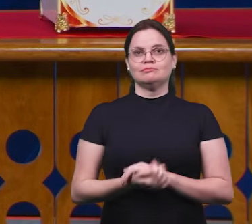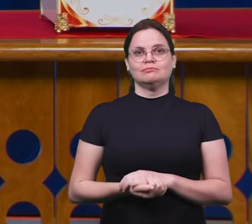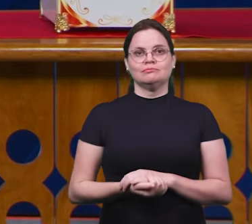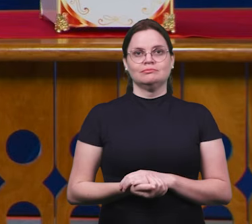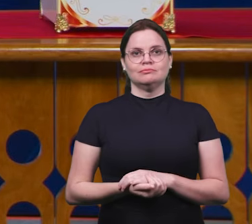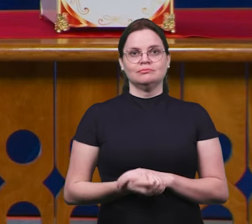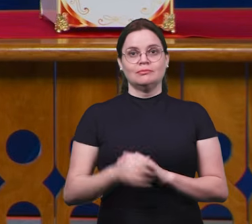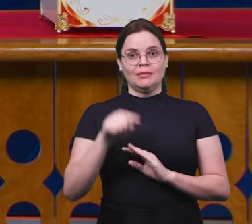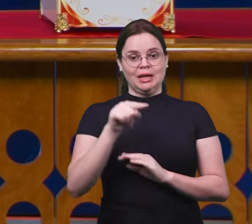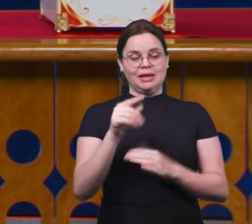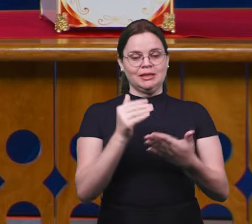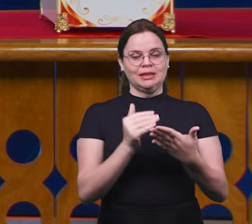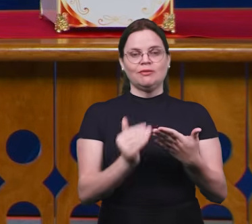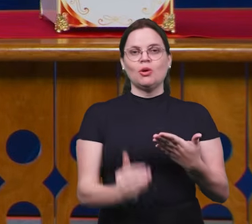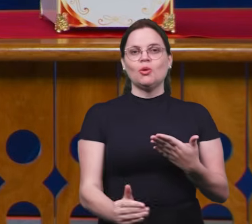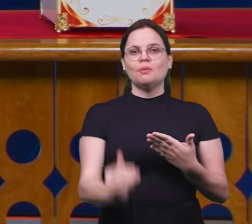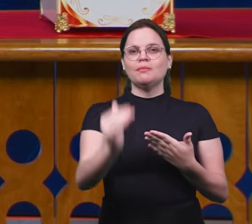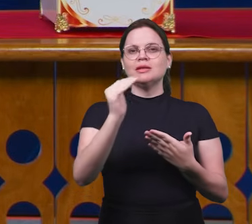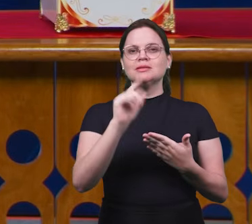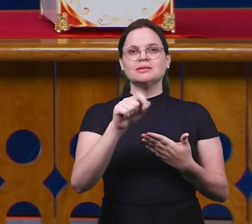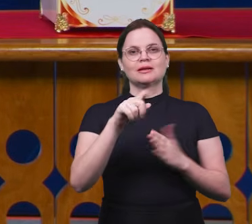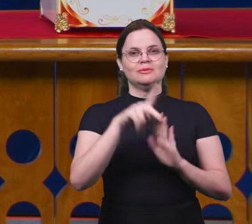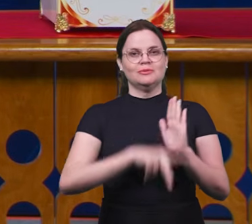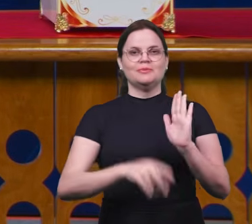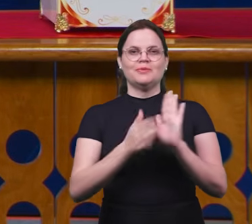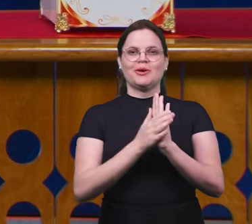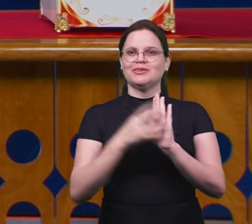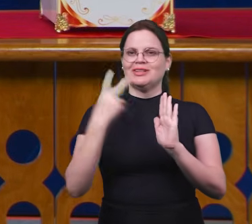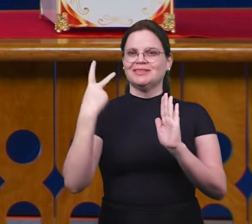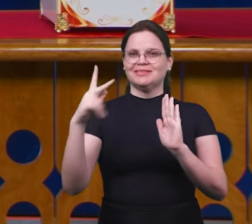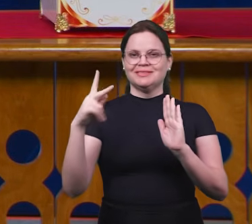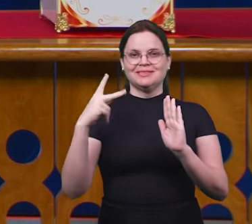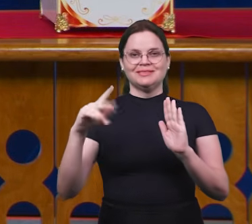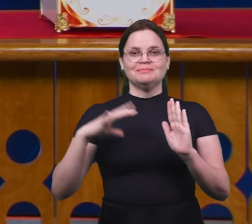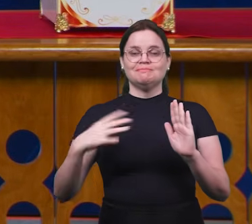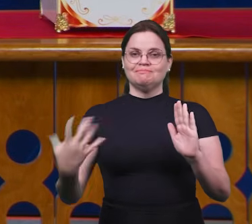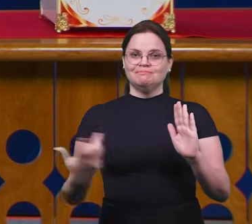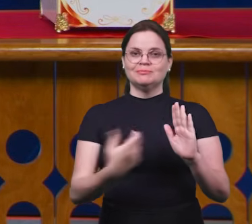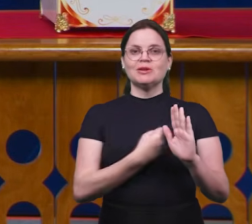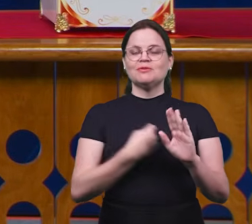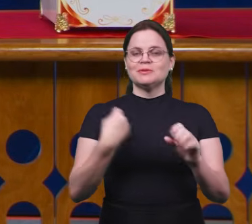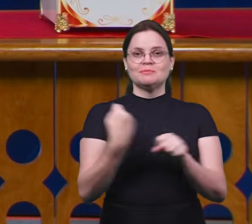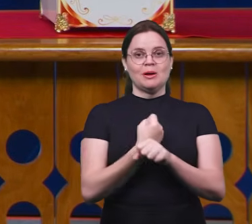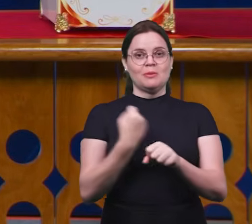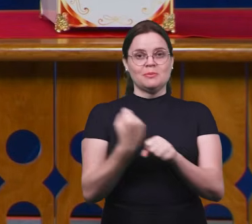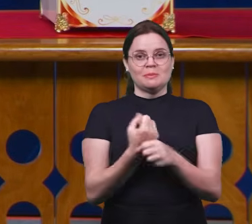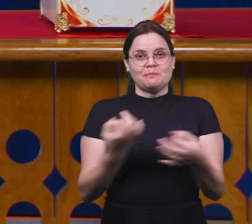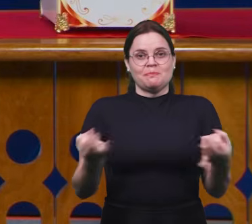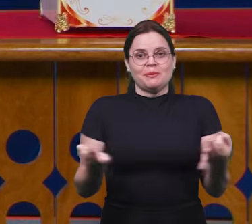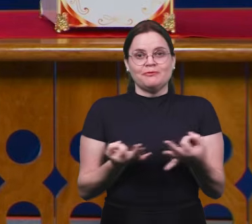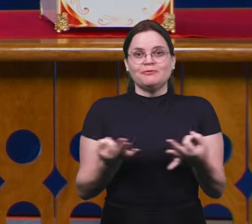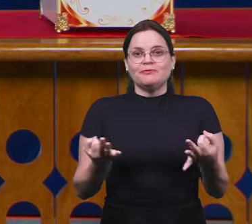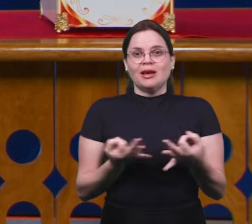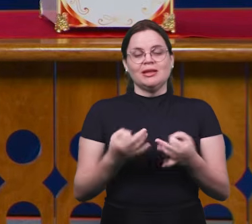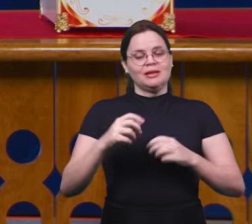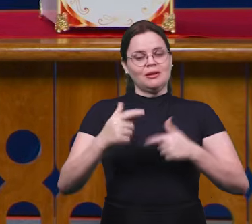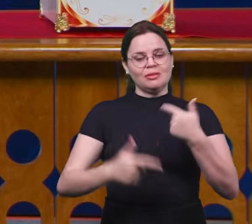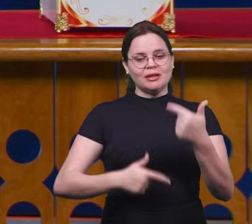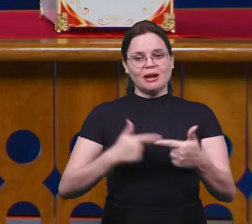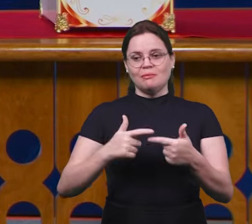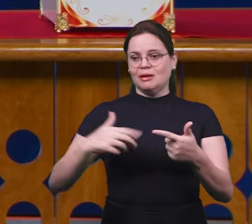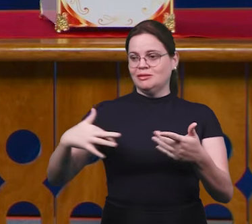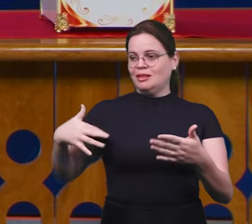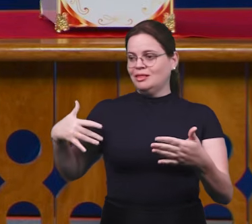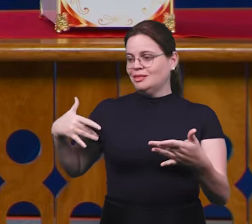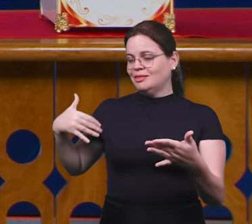ali estava iniciando uma grande obra, uma obra gloriosa, que chegou até os